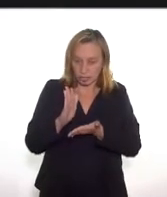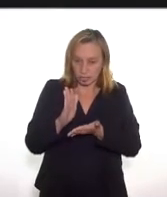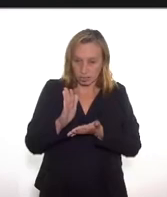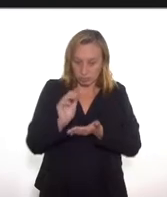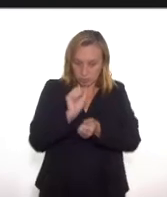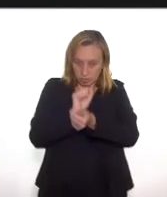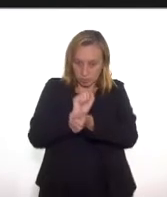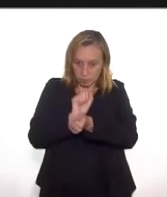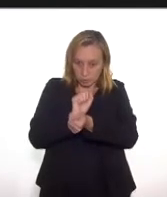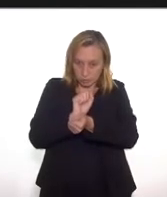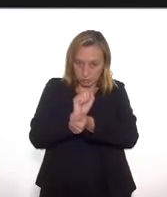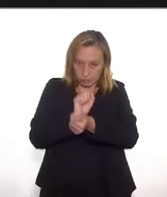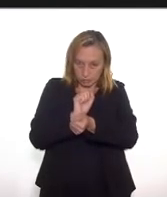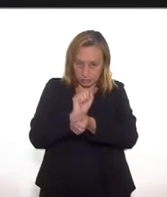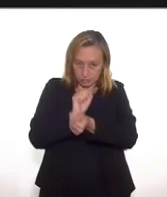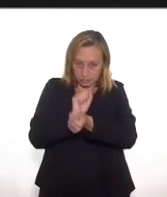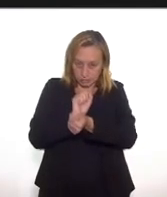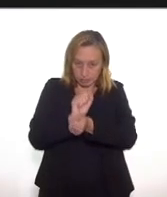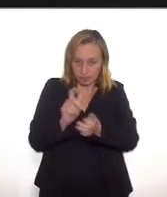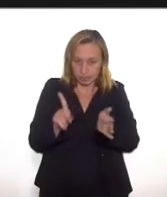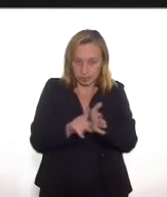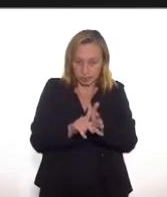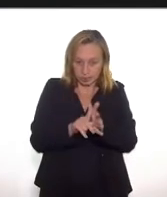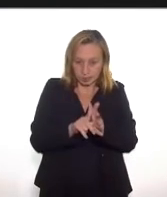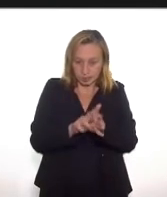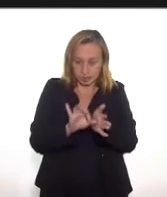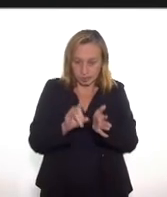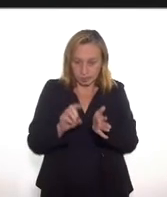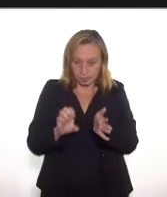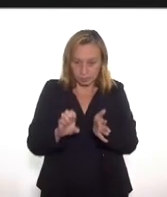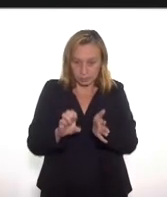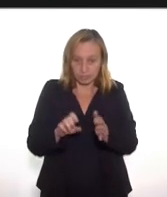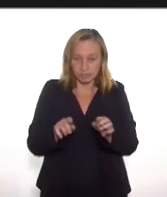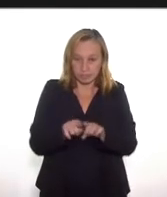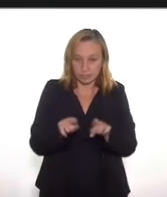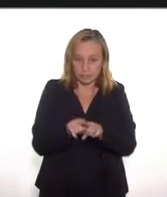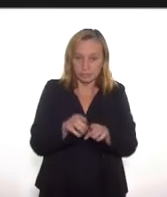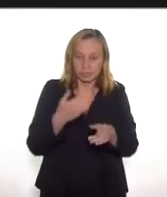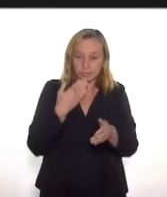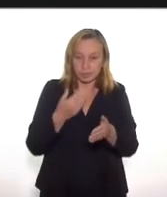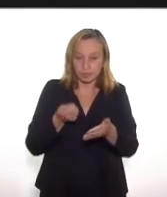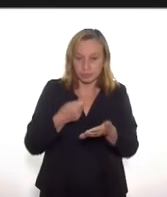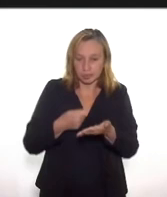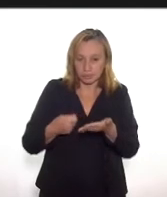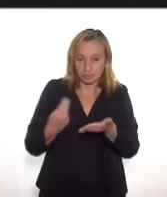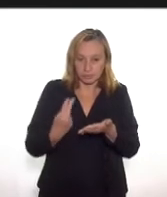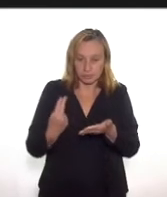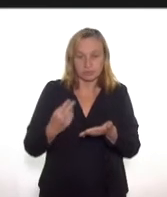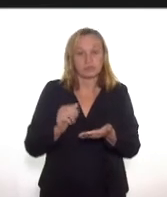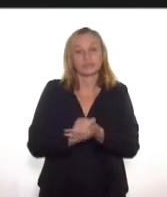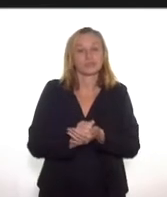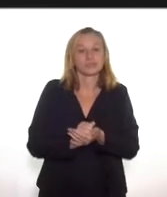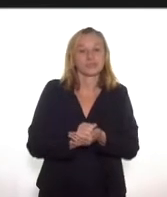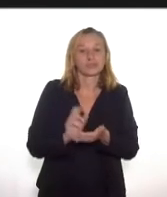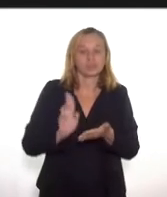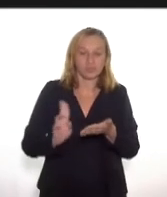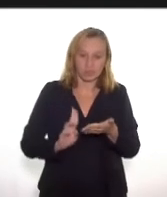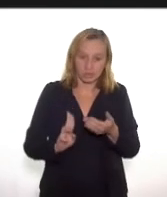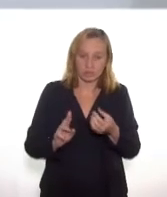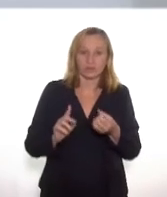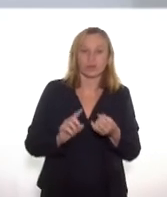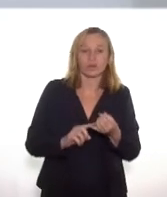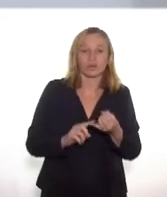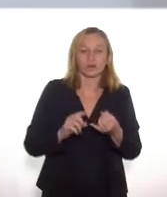Rodrigo. Qual a autoria, presidente, do projeto do plano? E para inscrever também para o expediente final, por favor. Ok, então estão inscritos, deputada Marta, do expediente